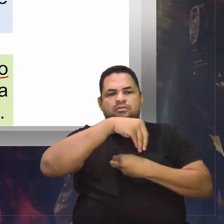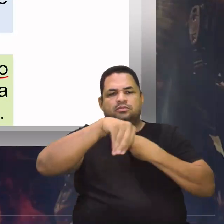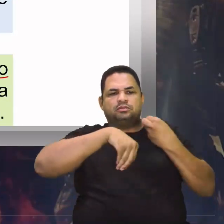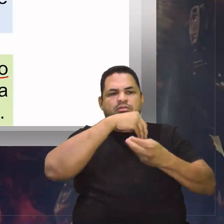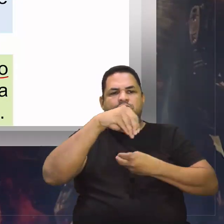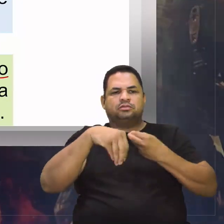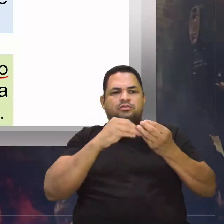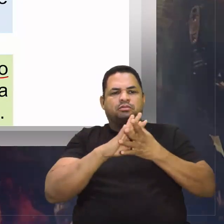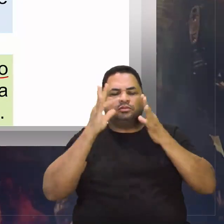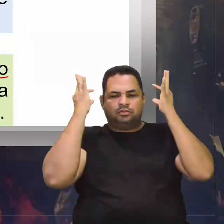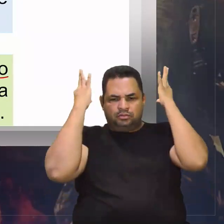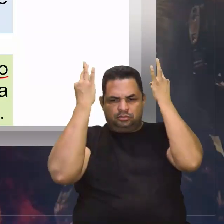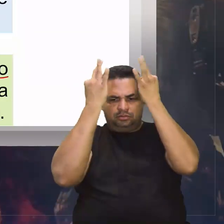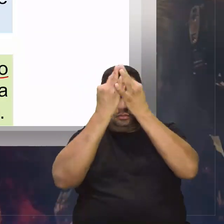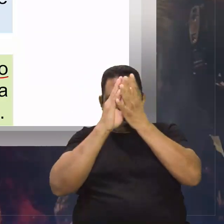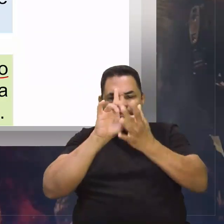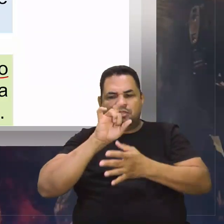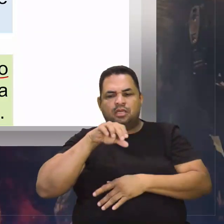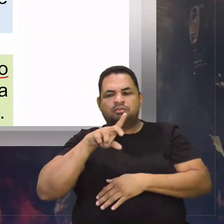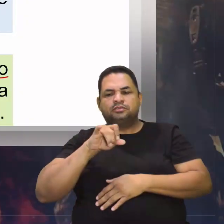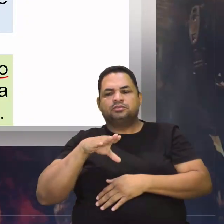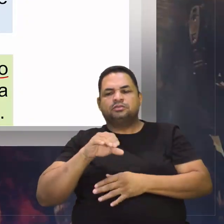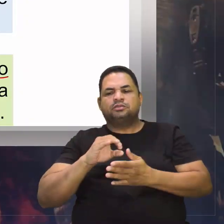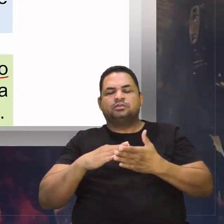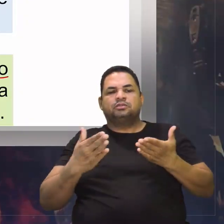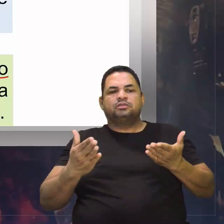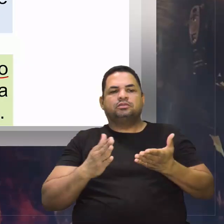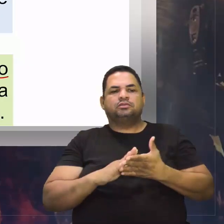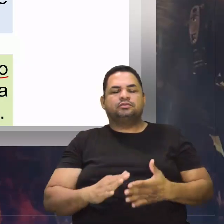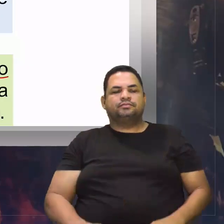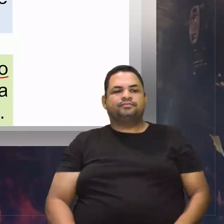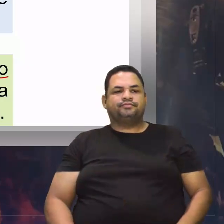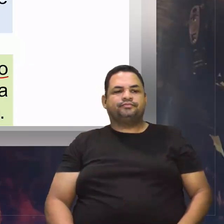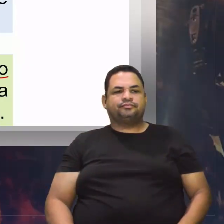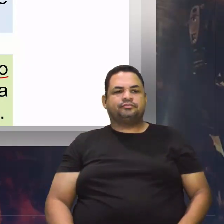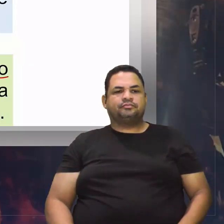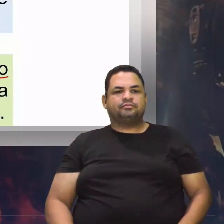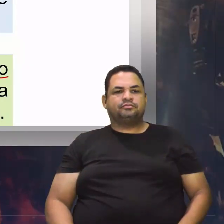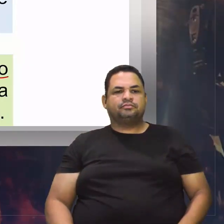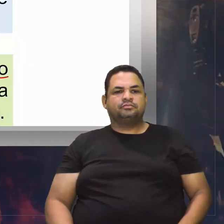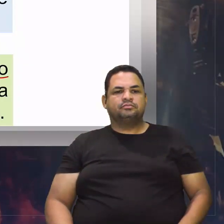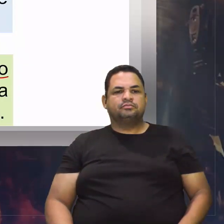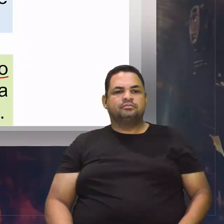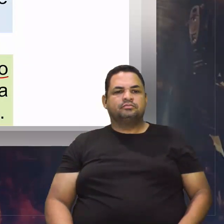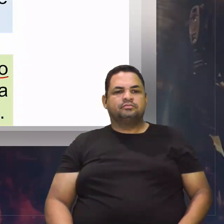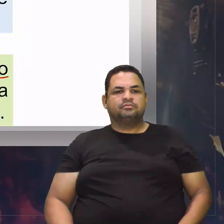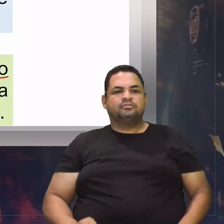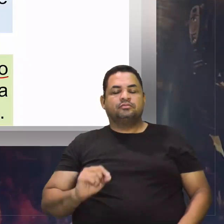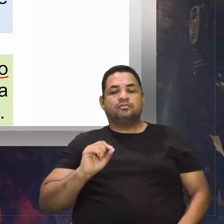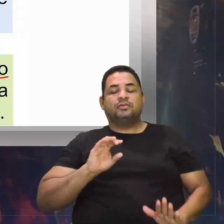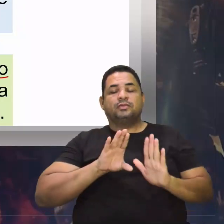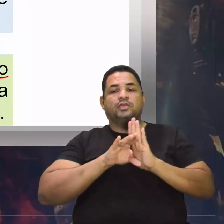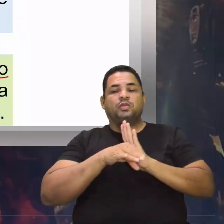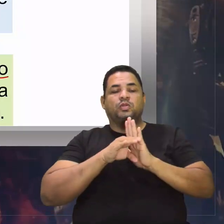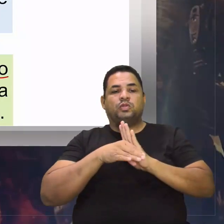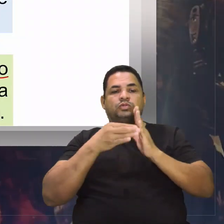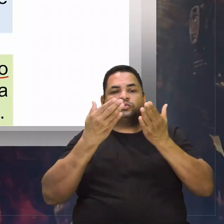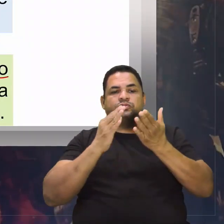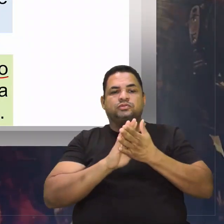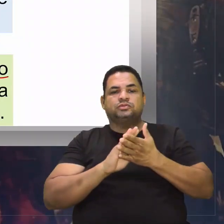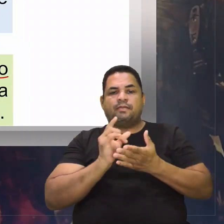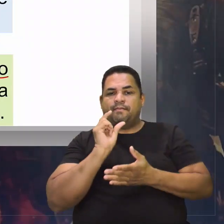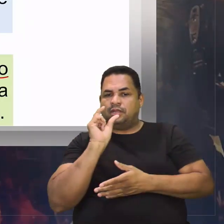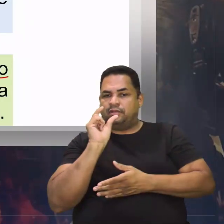do grego, do latim. Entende? Vejam só. O que vai definir esse termo